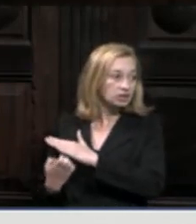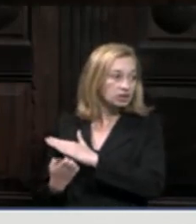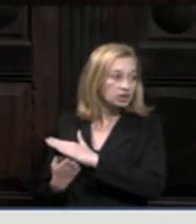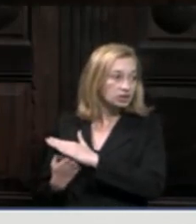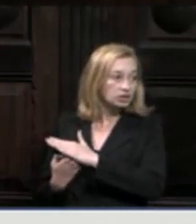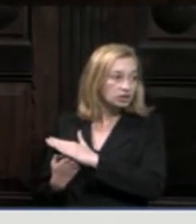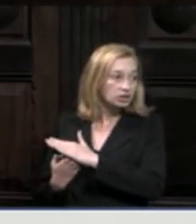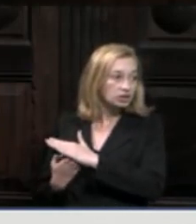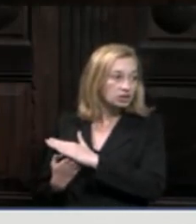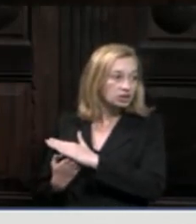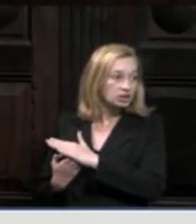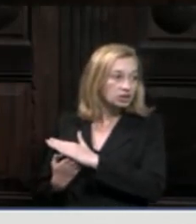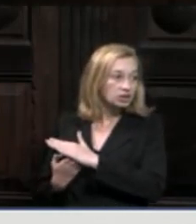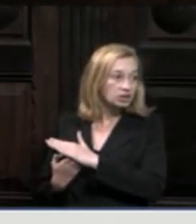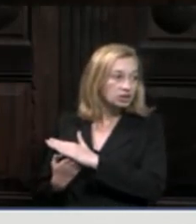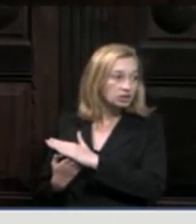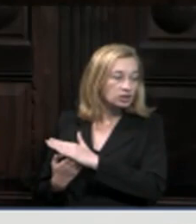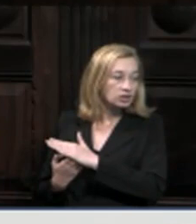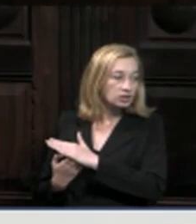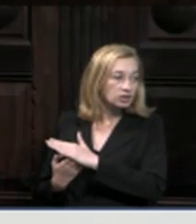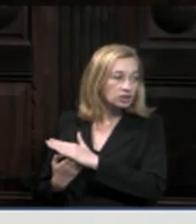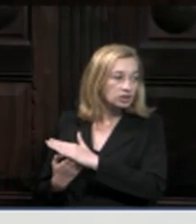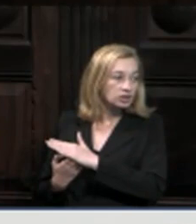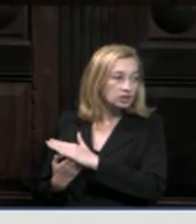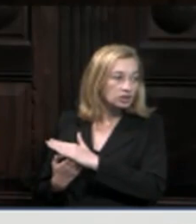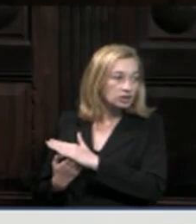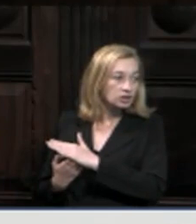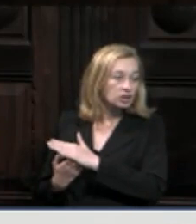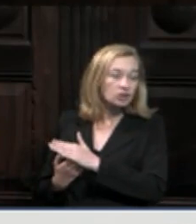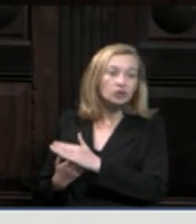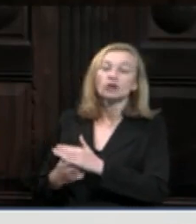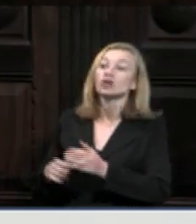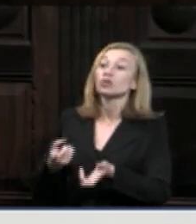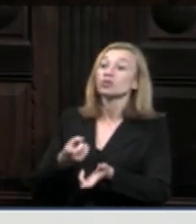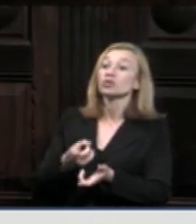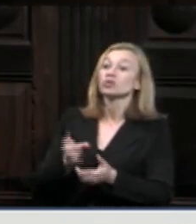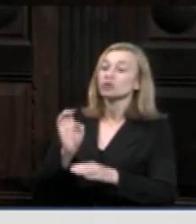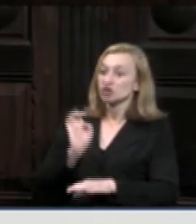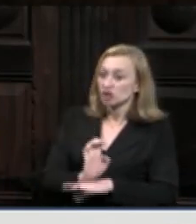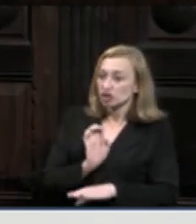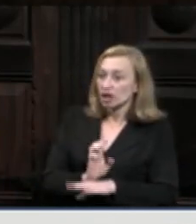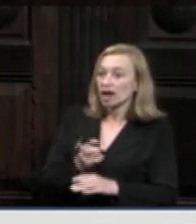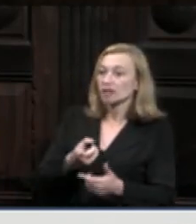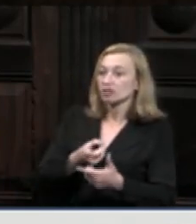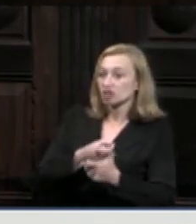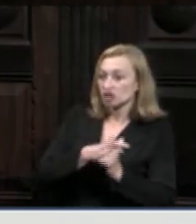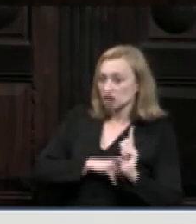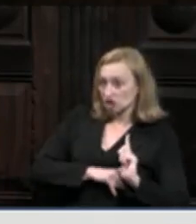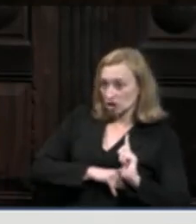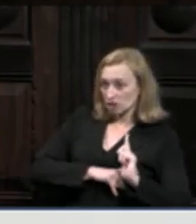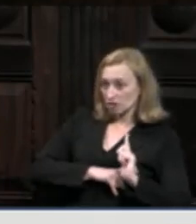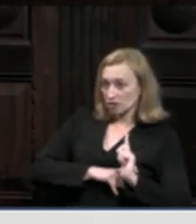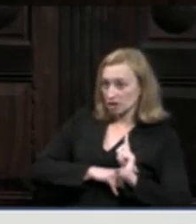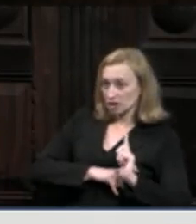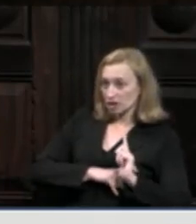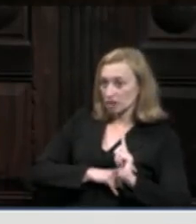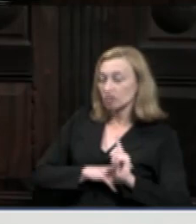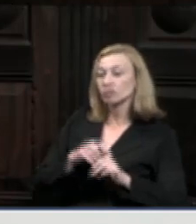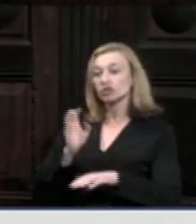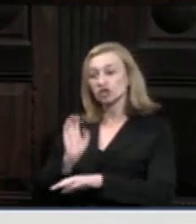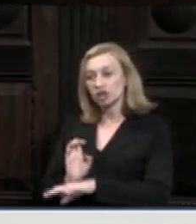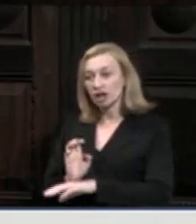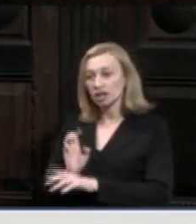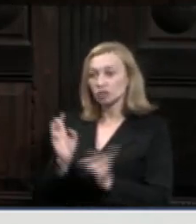cujo Estado tinha dívidas a pagar, e se essa empresa teria dívidas a pagar ao